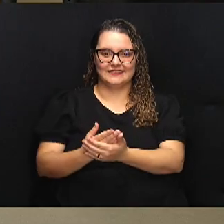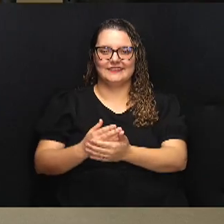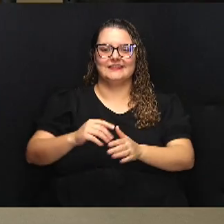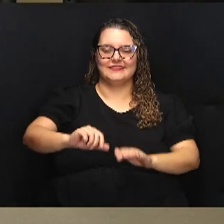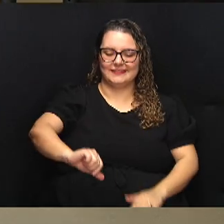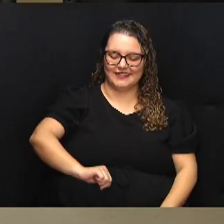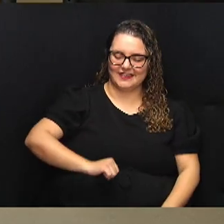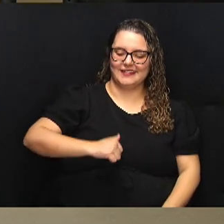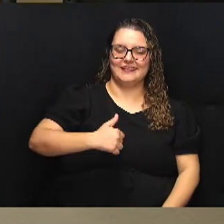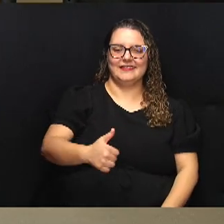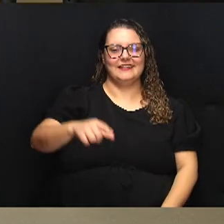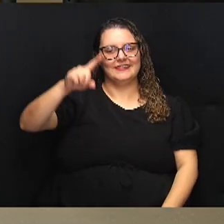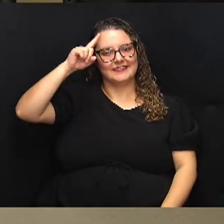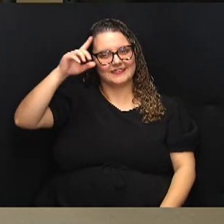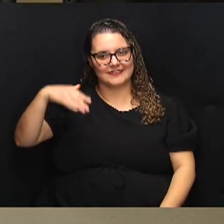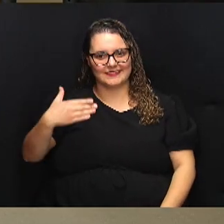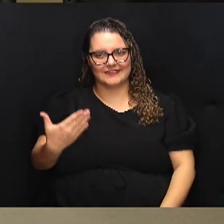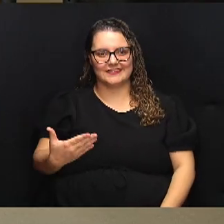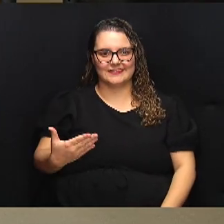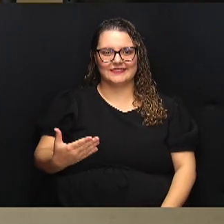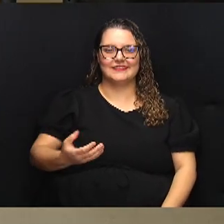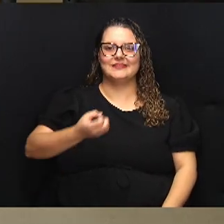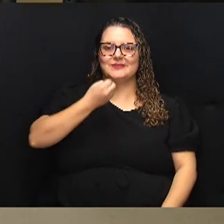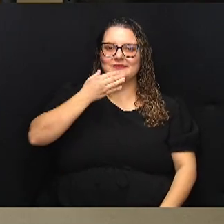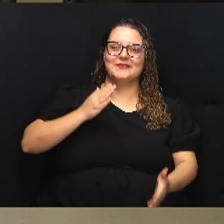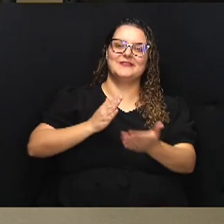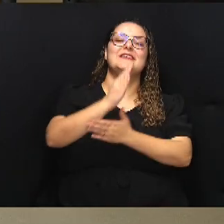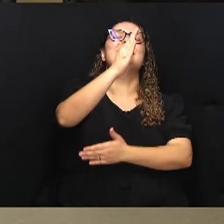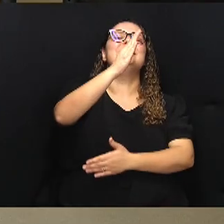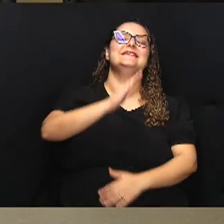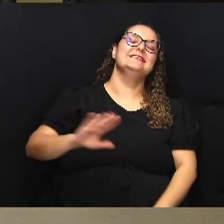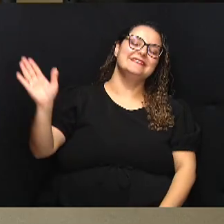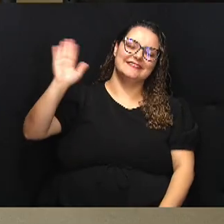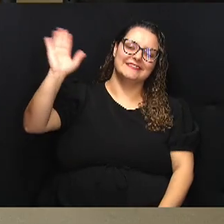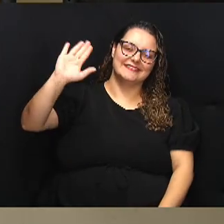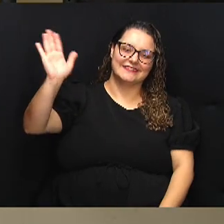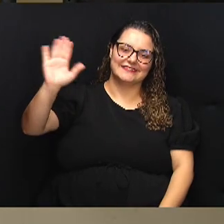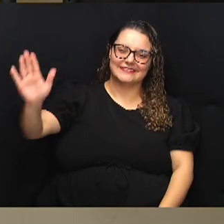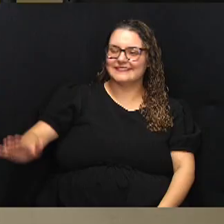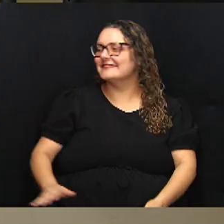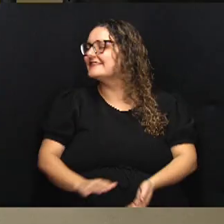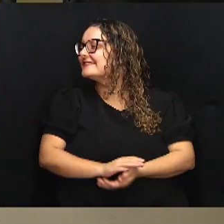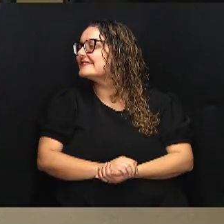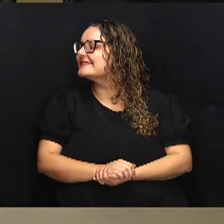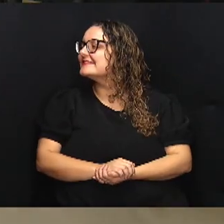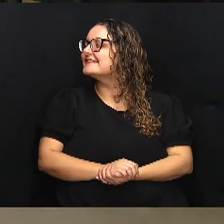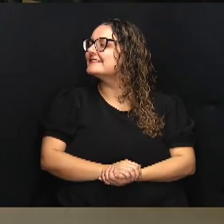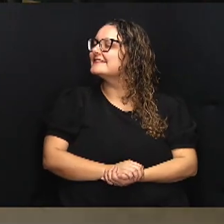resiliência todo dia, beleza? Bom voo, vamos embora, tchau, tchau, gente, valeu!